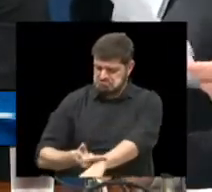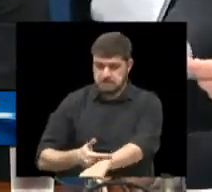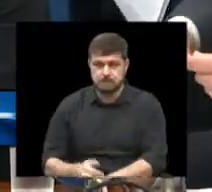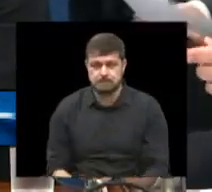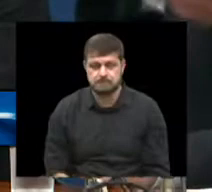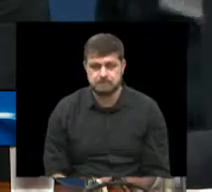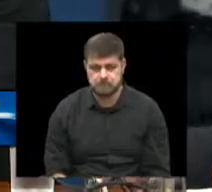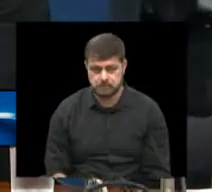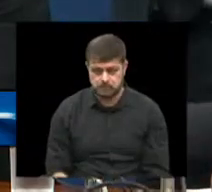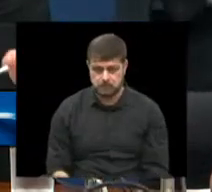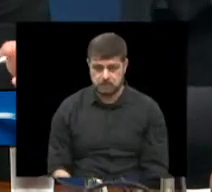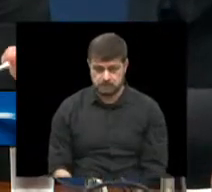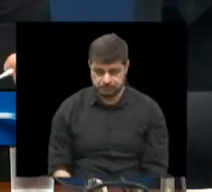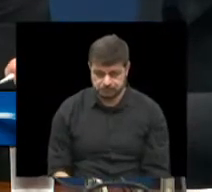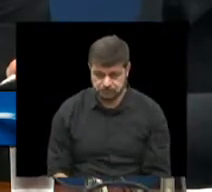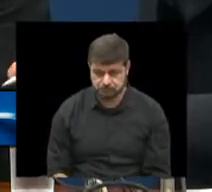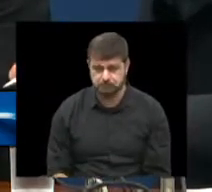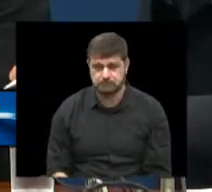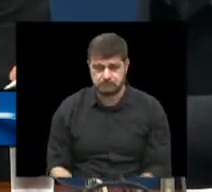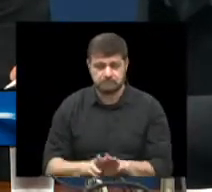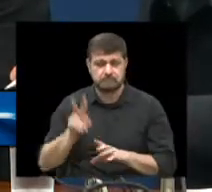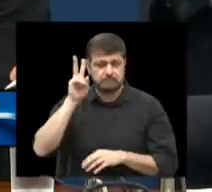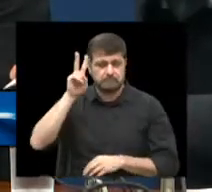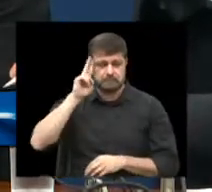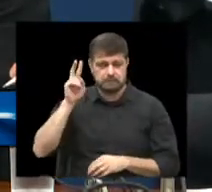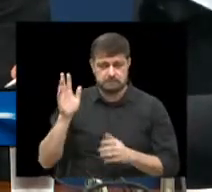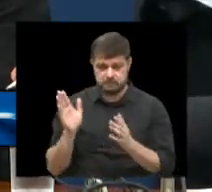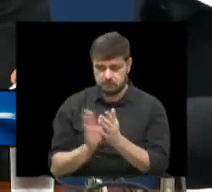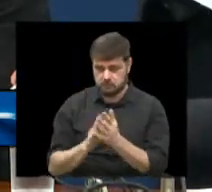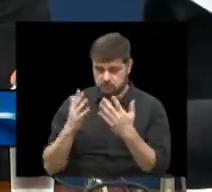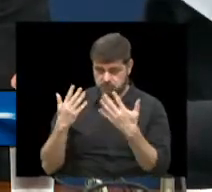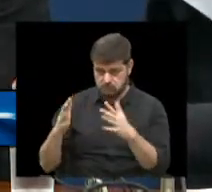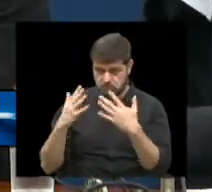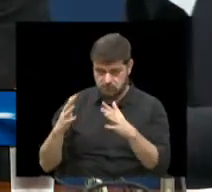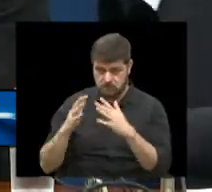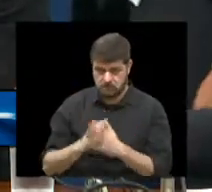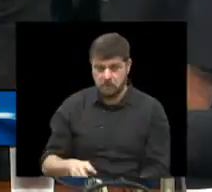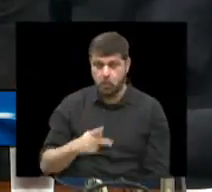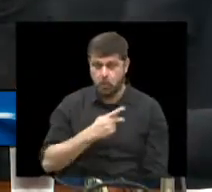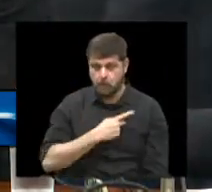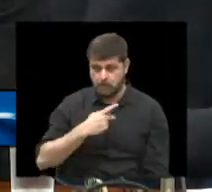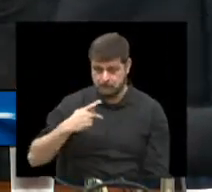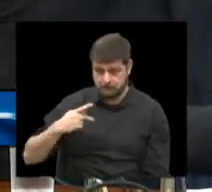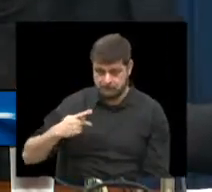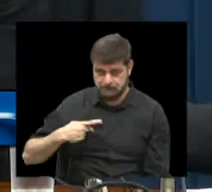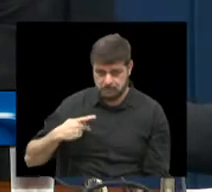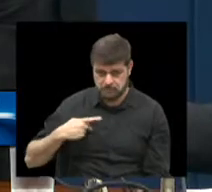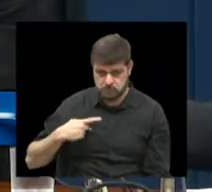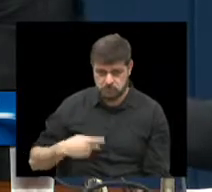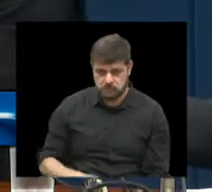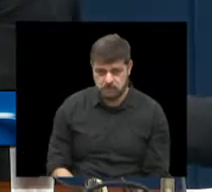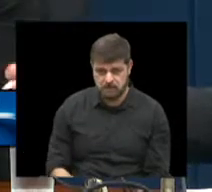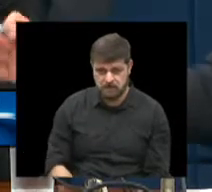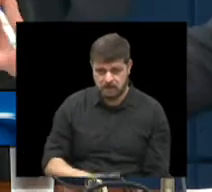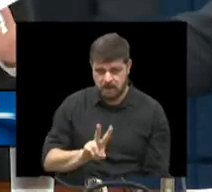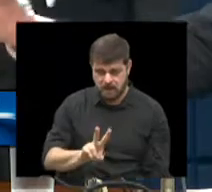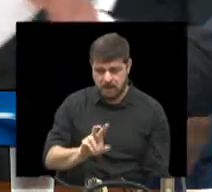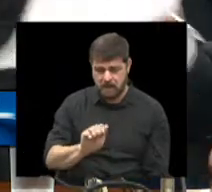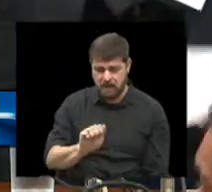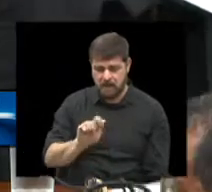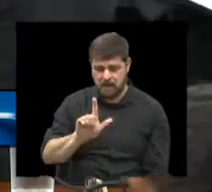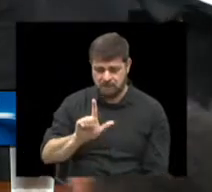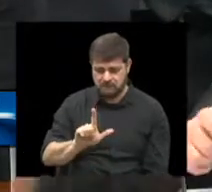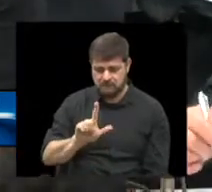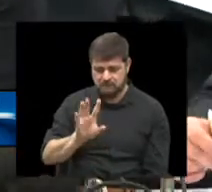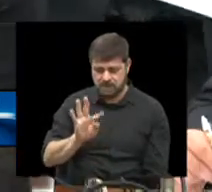requer votos de congratulação pela passagem do aniversário do pastor Waltercides Batista da Costa, da Igreja Brasil para